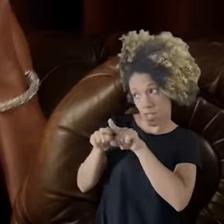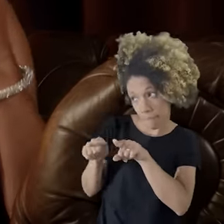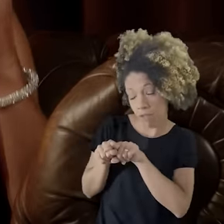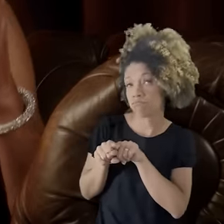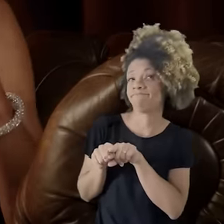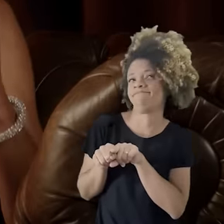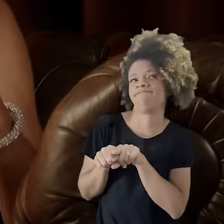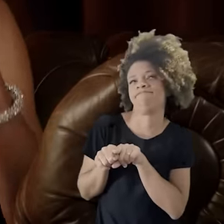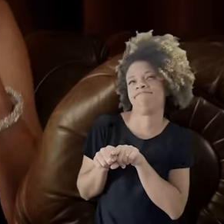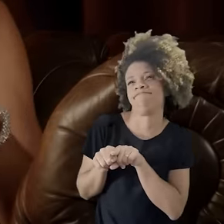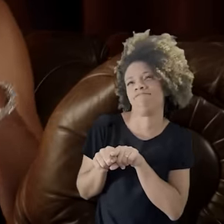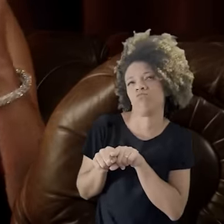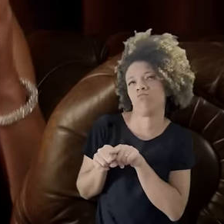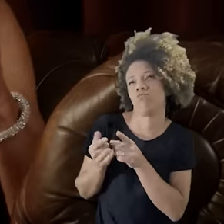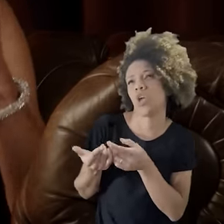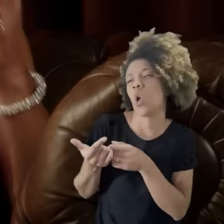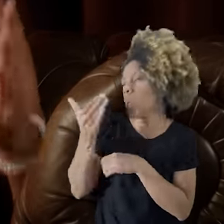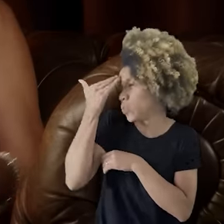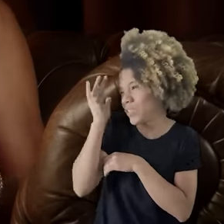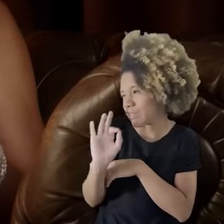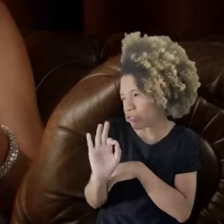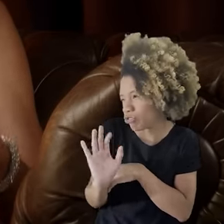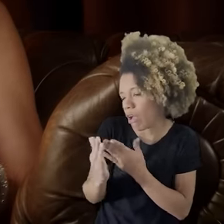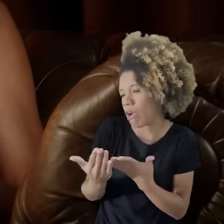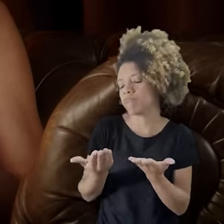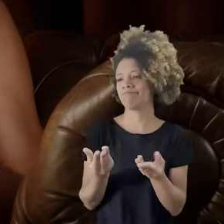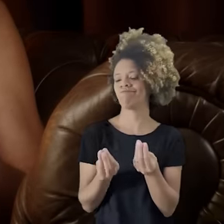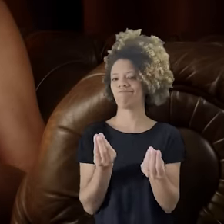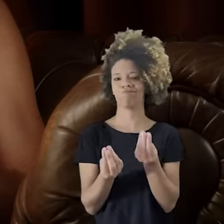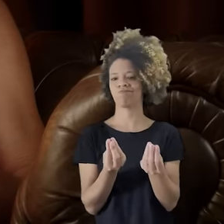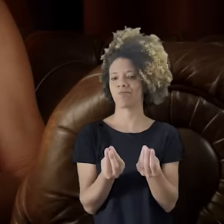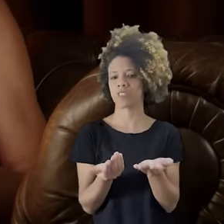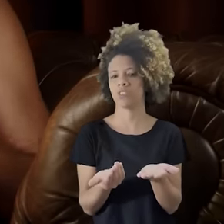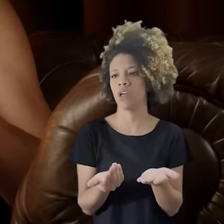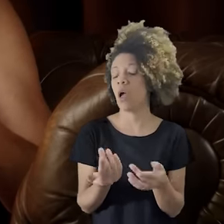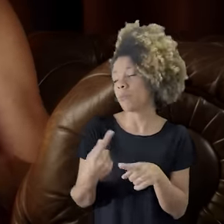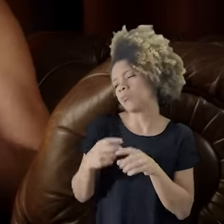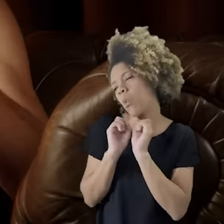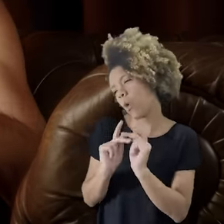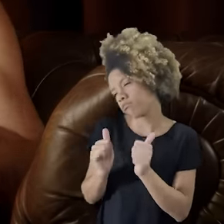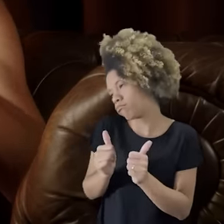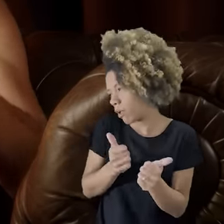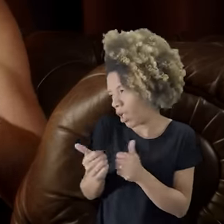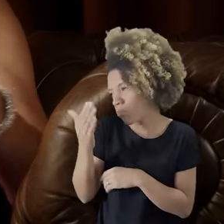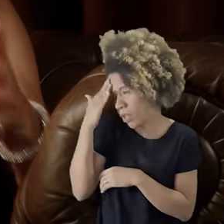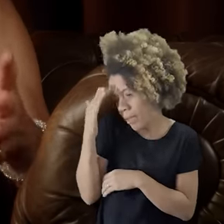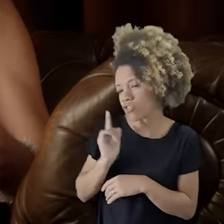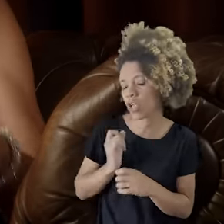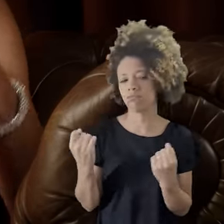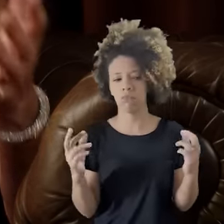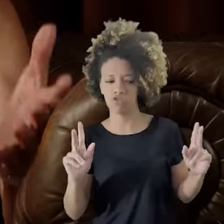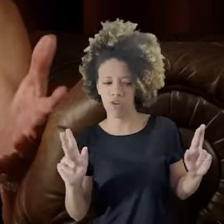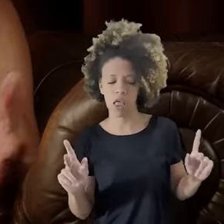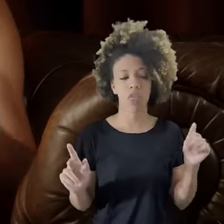não não eu eu não entendia muito desse negócio de é tudo bem né Eu sabia que tinha essa